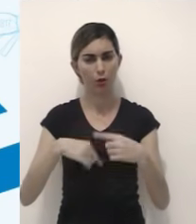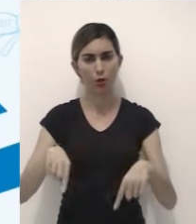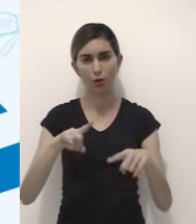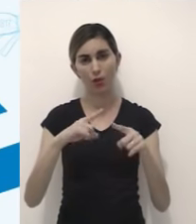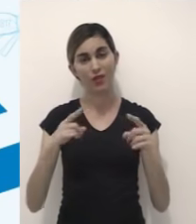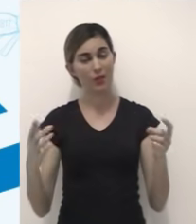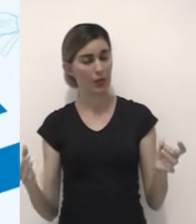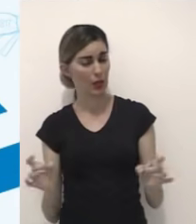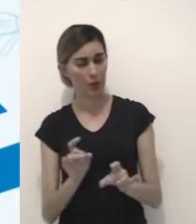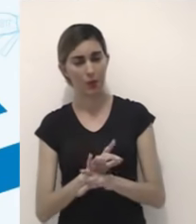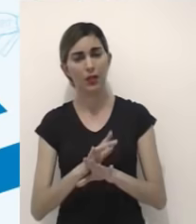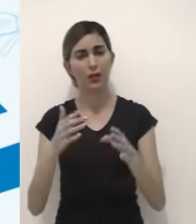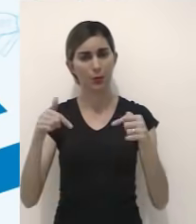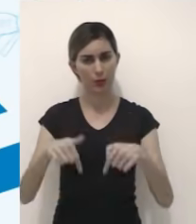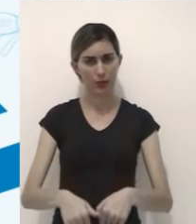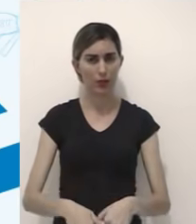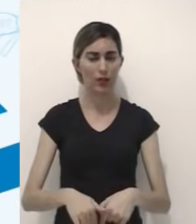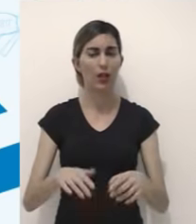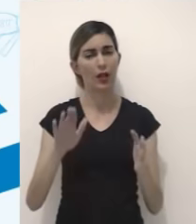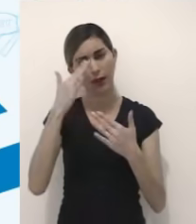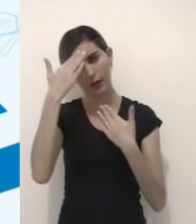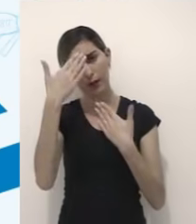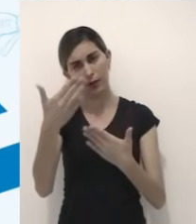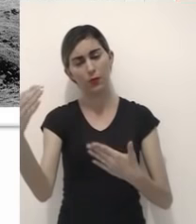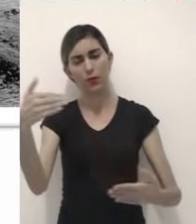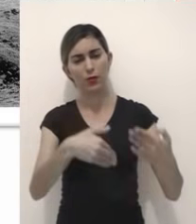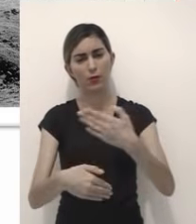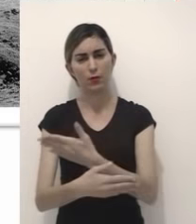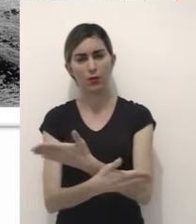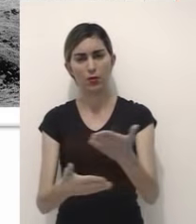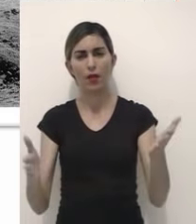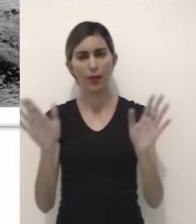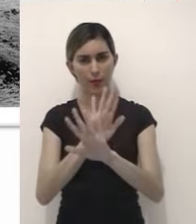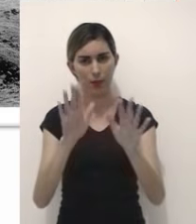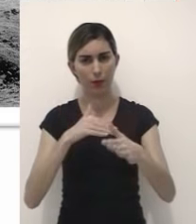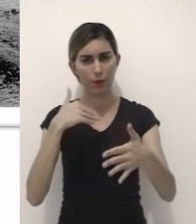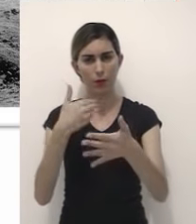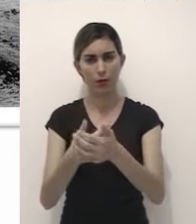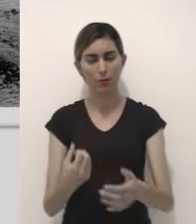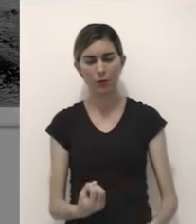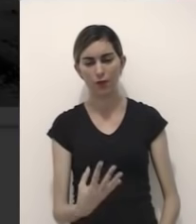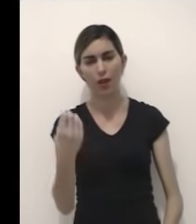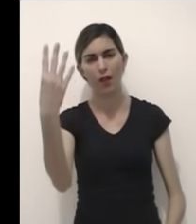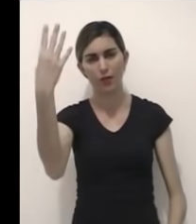viagem até a Lua aqui. Eu agradeço a participação de vocês e até a próxima viagem.